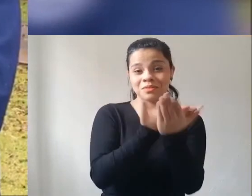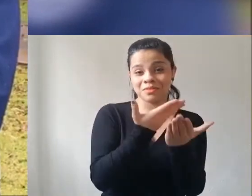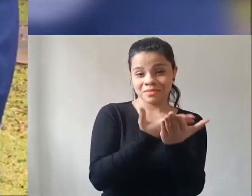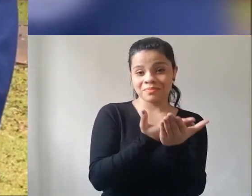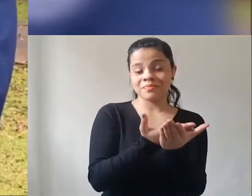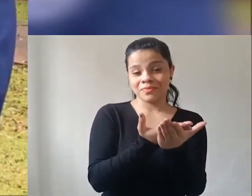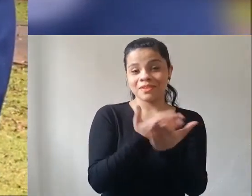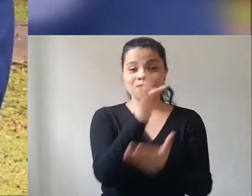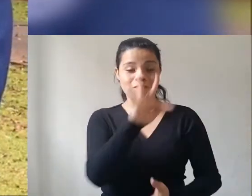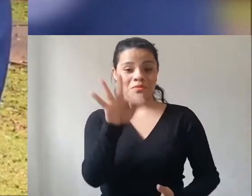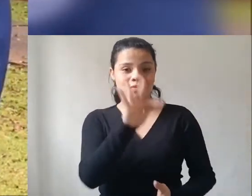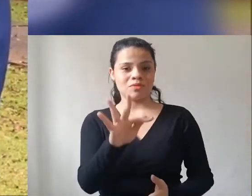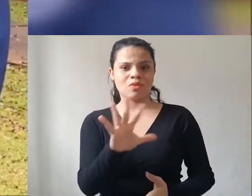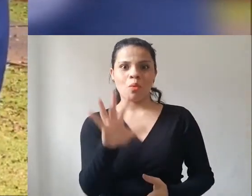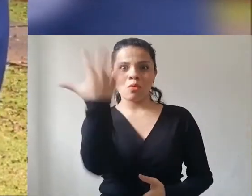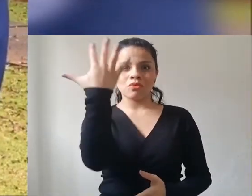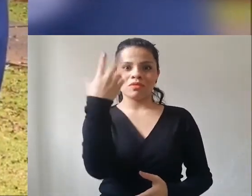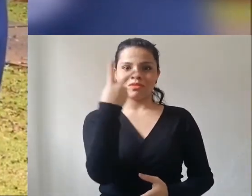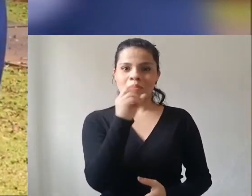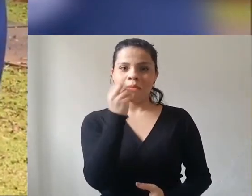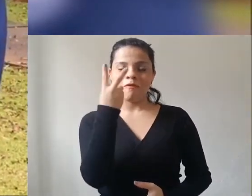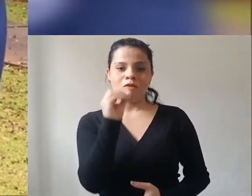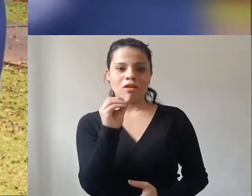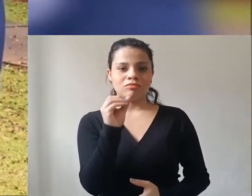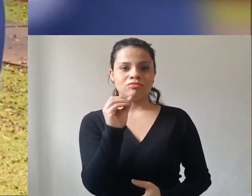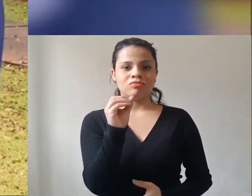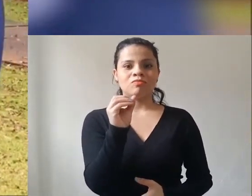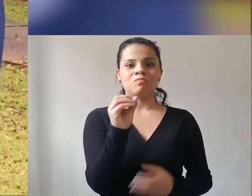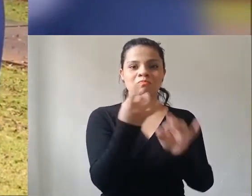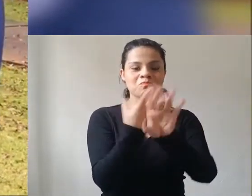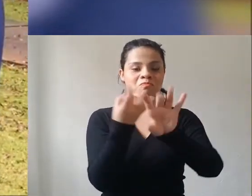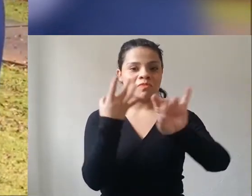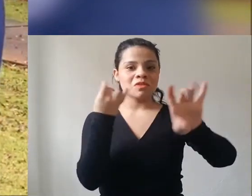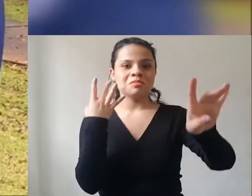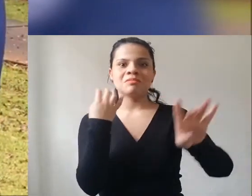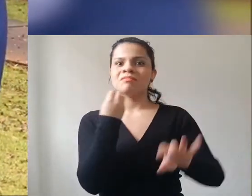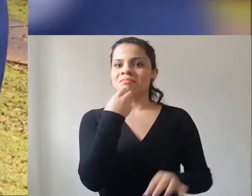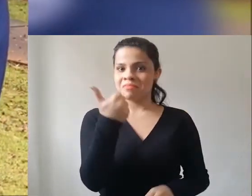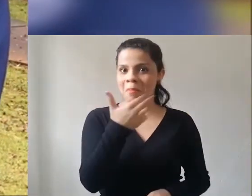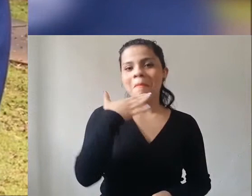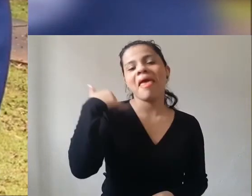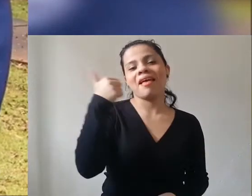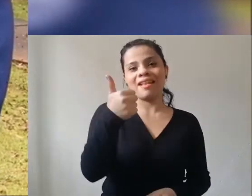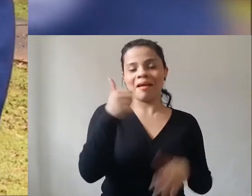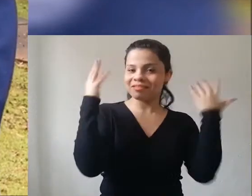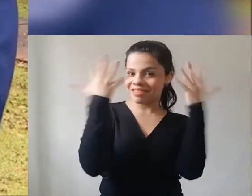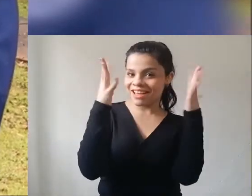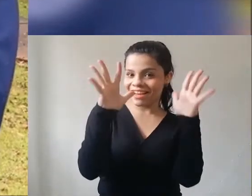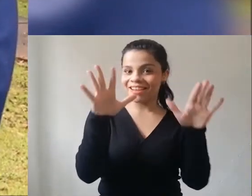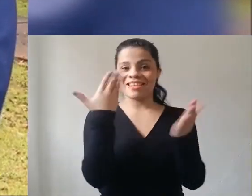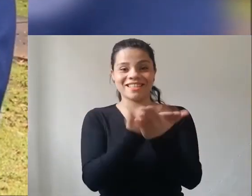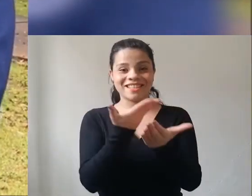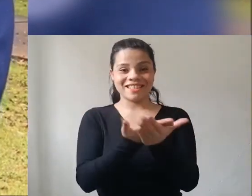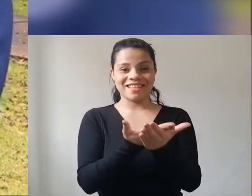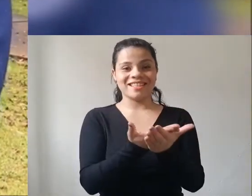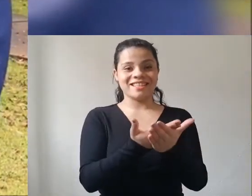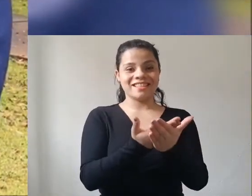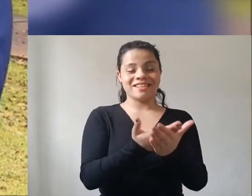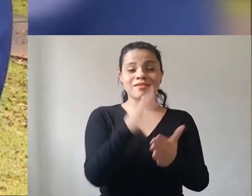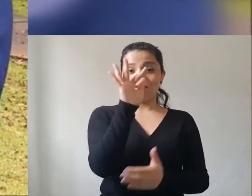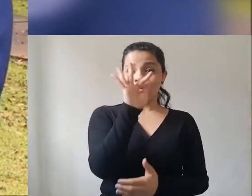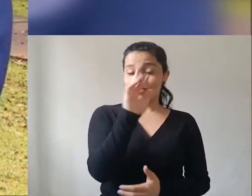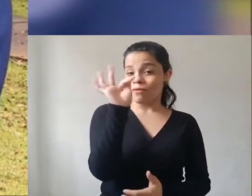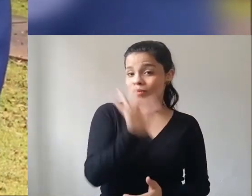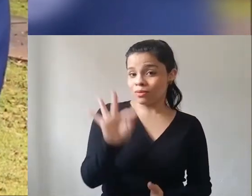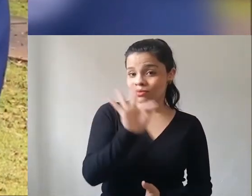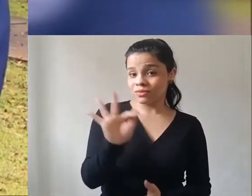Estudantes da Escola Paulista de Medicina acontecendo de novo esse ano de maneira virtual e, como sempre, trazendo o melhor. Parabéns aos estudantes